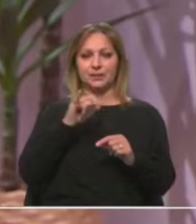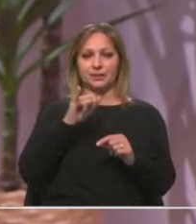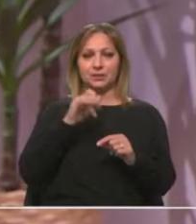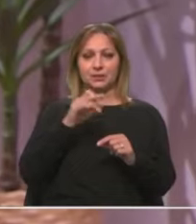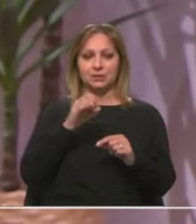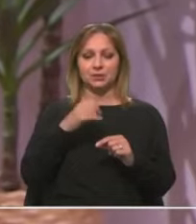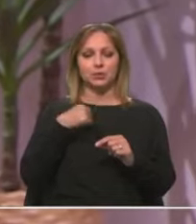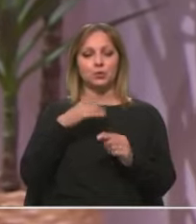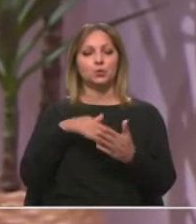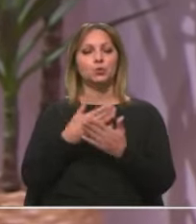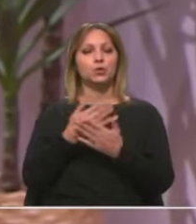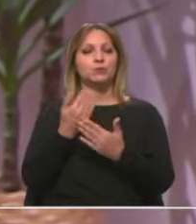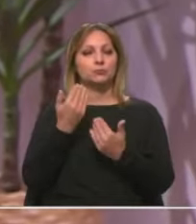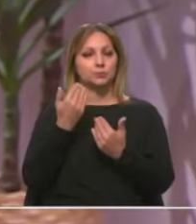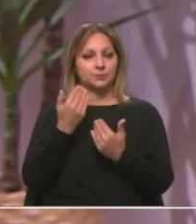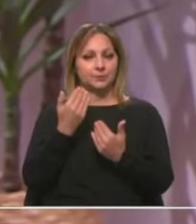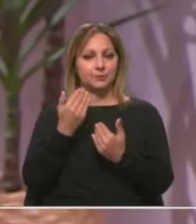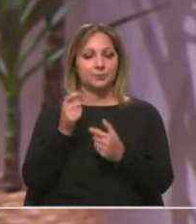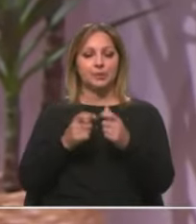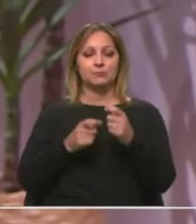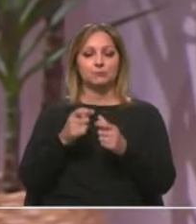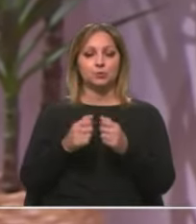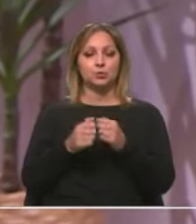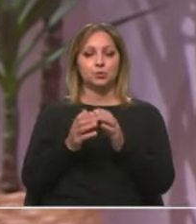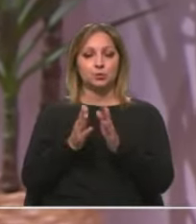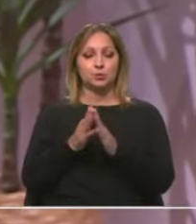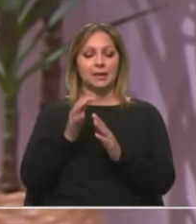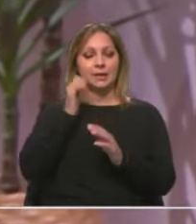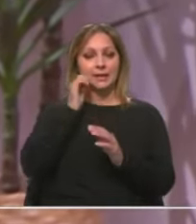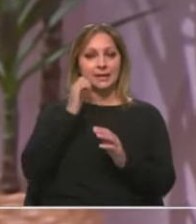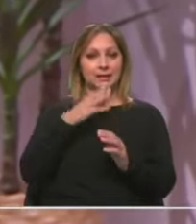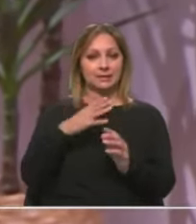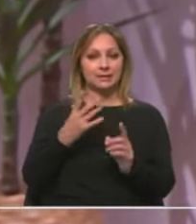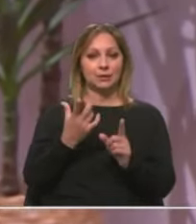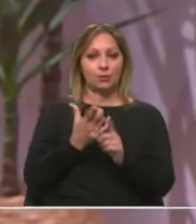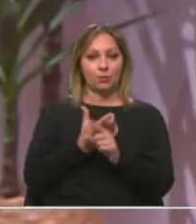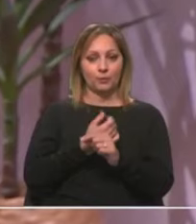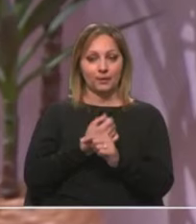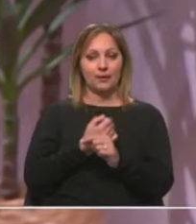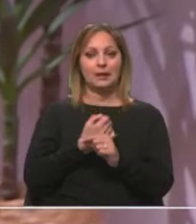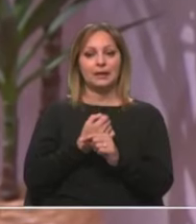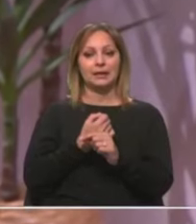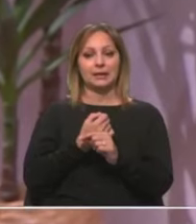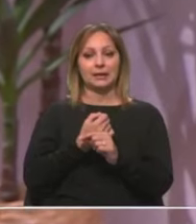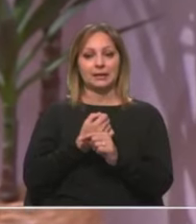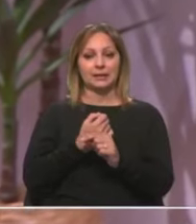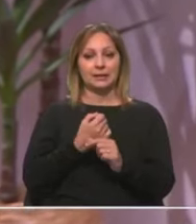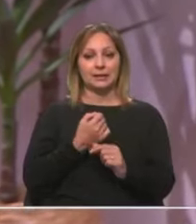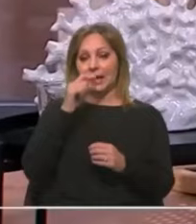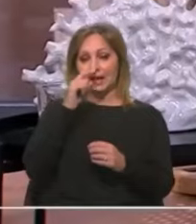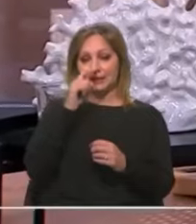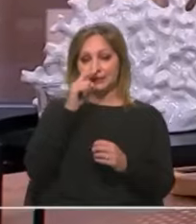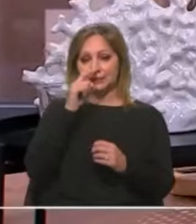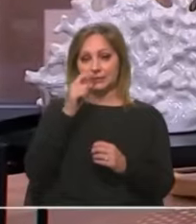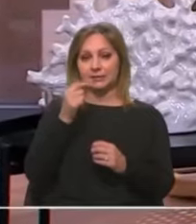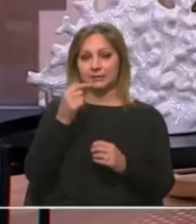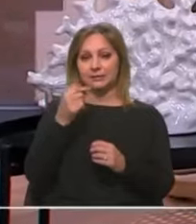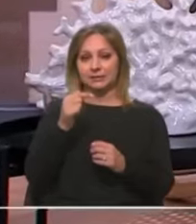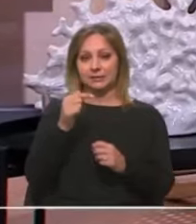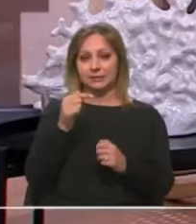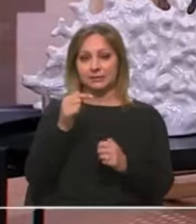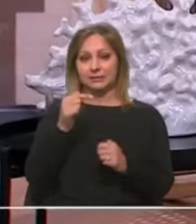uma dica. Toda a gente, ou quem quiser comprar um lírio da paz, deveria de usar na casa de banho. É